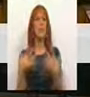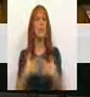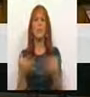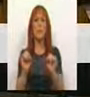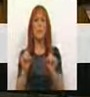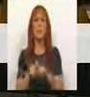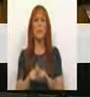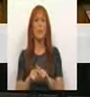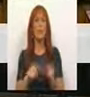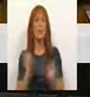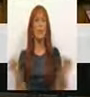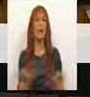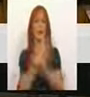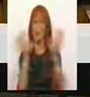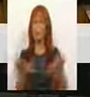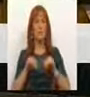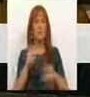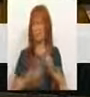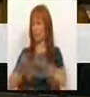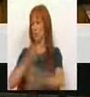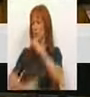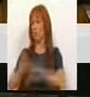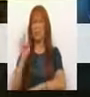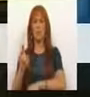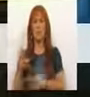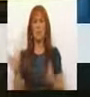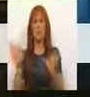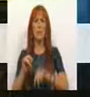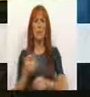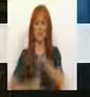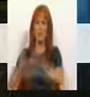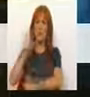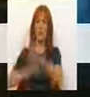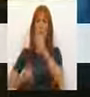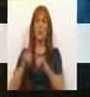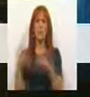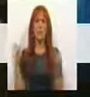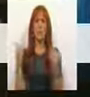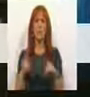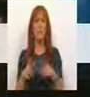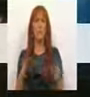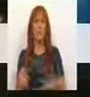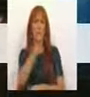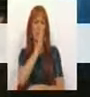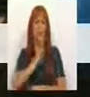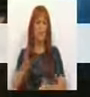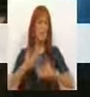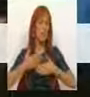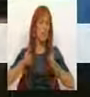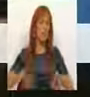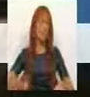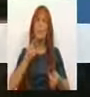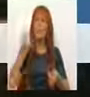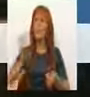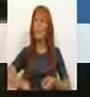dúvida alguma, um claro e inadmissível retrocesso. É mais um retrocesso, aliás, a que já nos habituaram e,